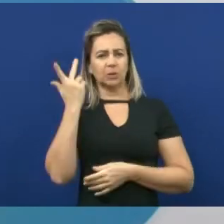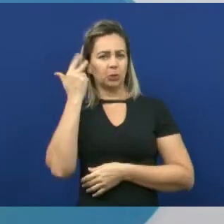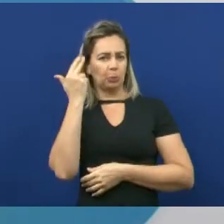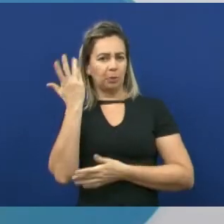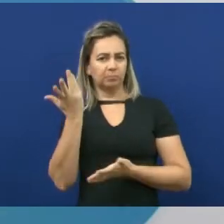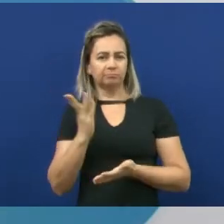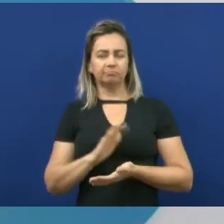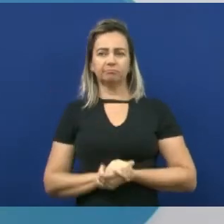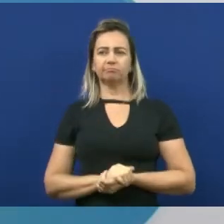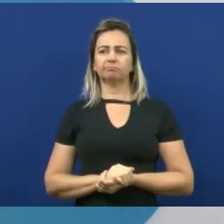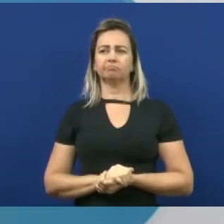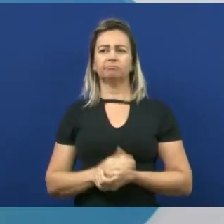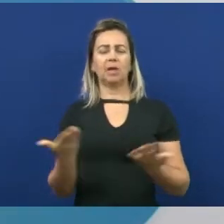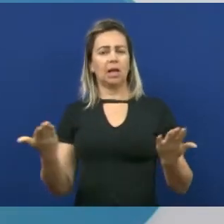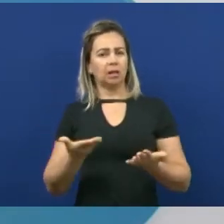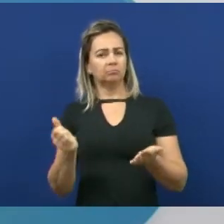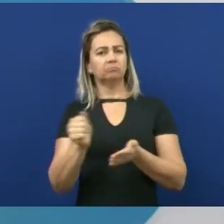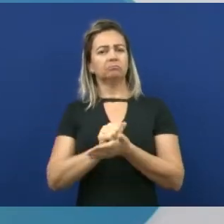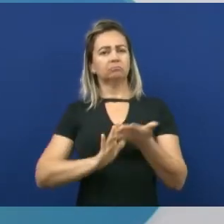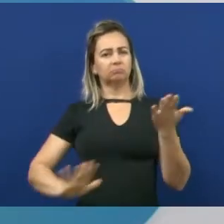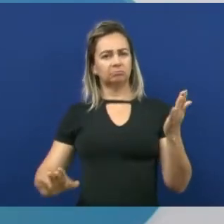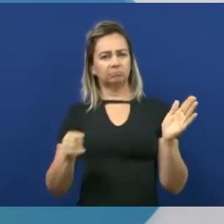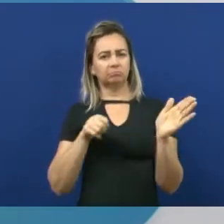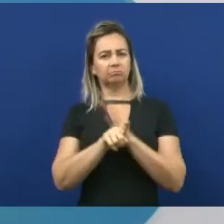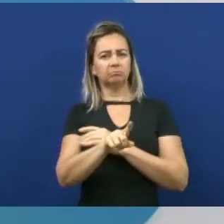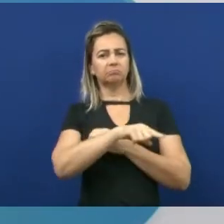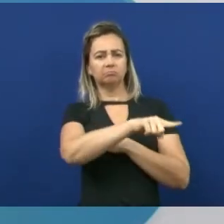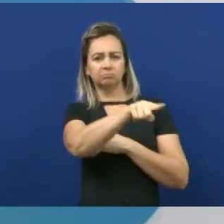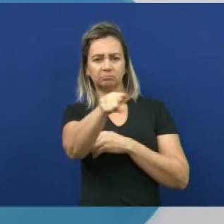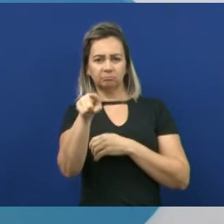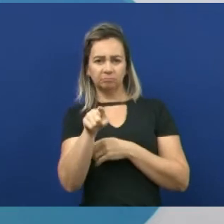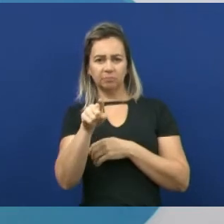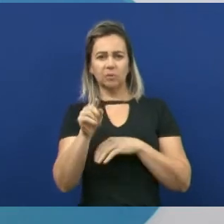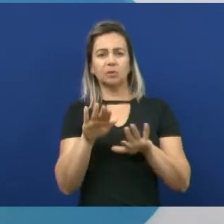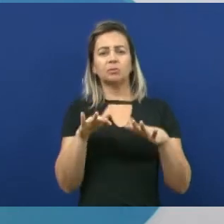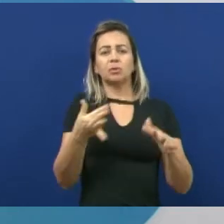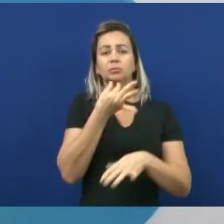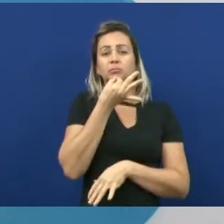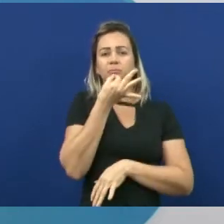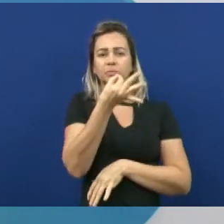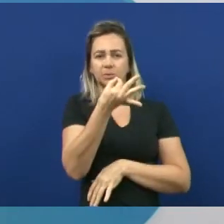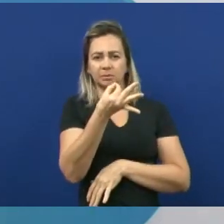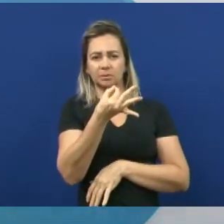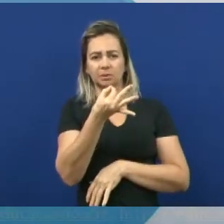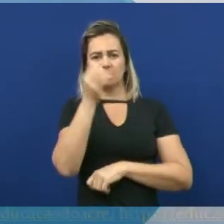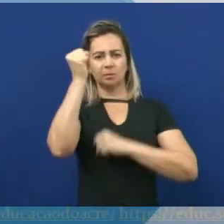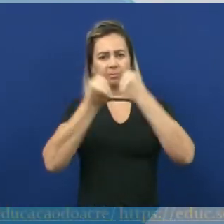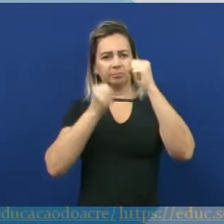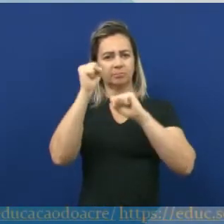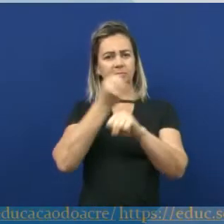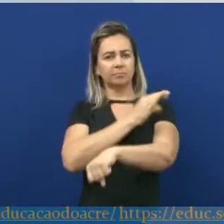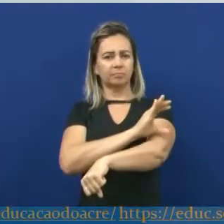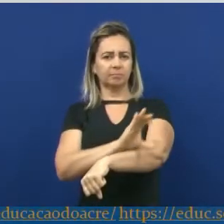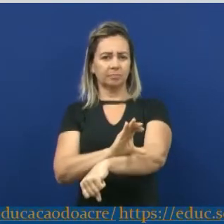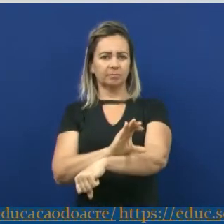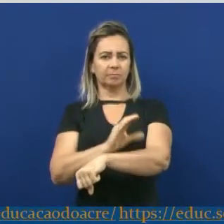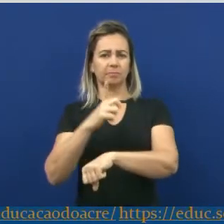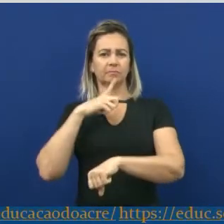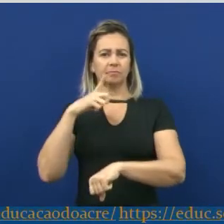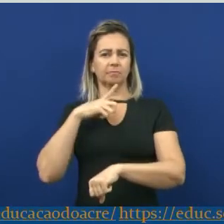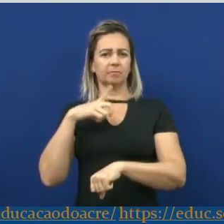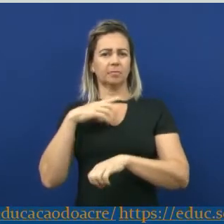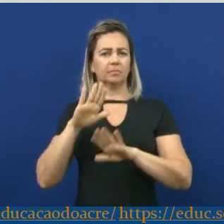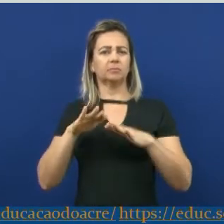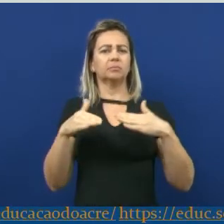tentar resolver esta questão. Para você, na sua opinião, a indústria cultural ela é favorável